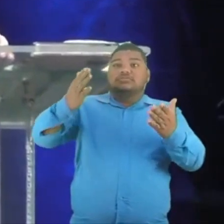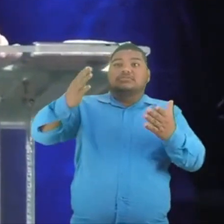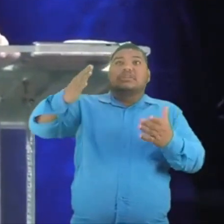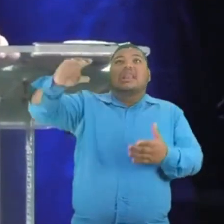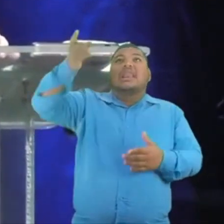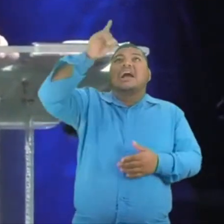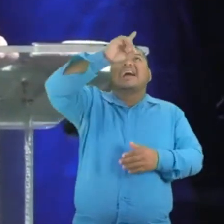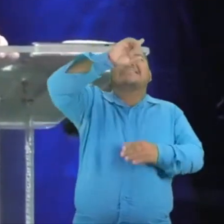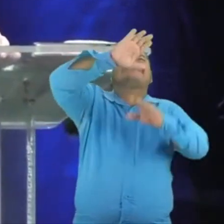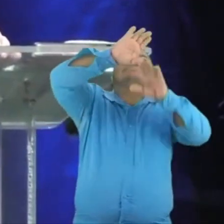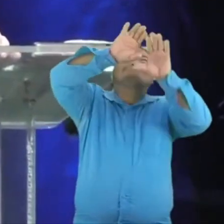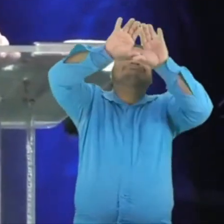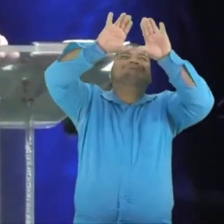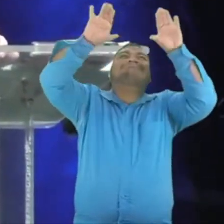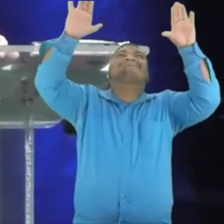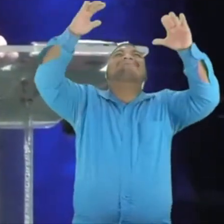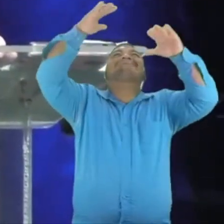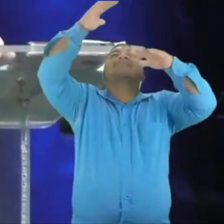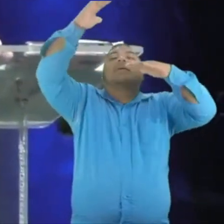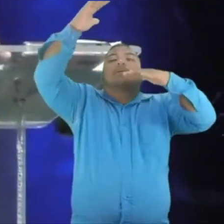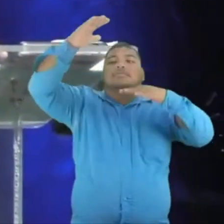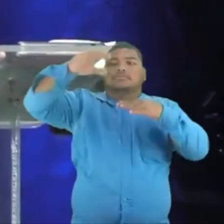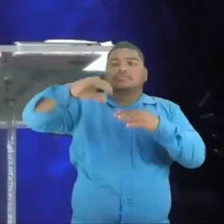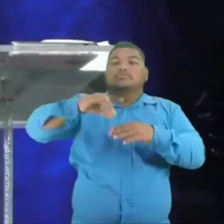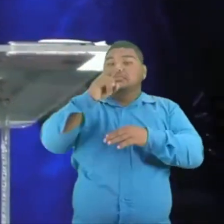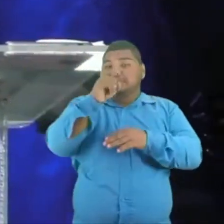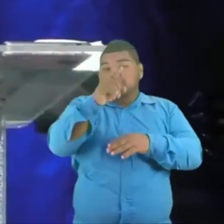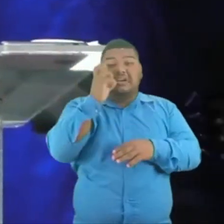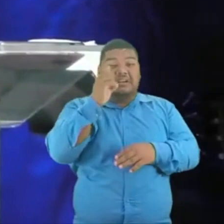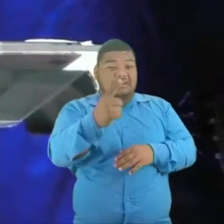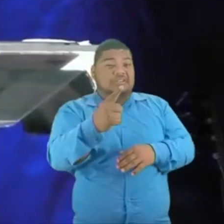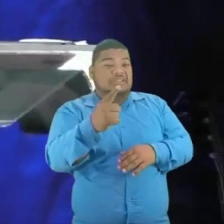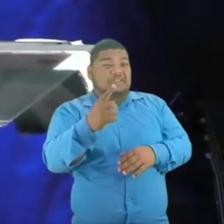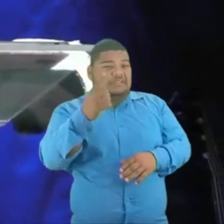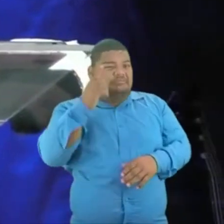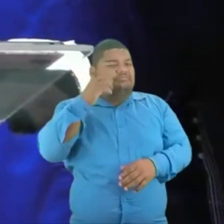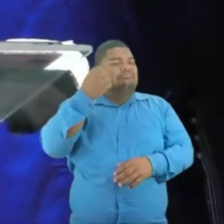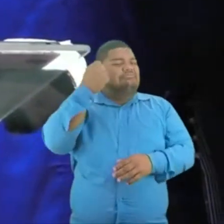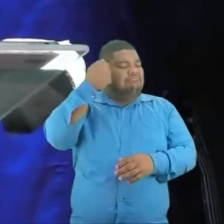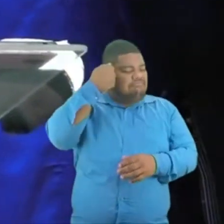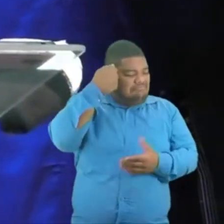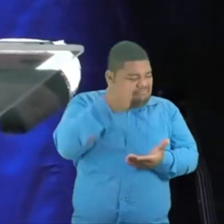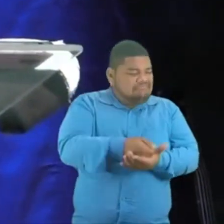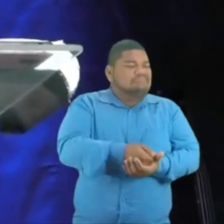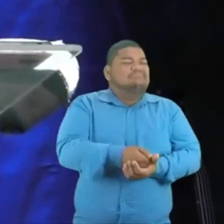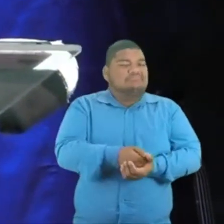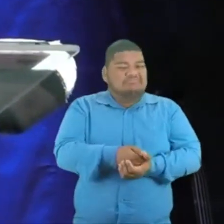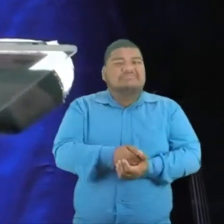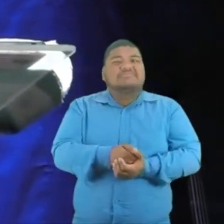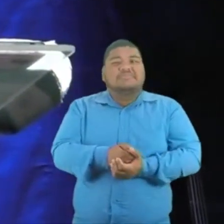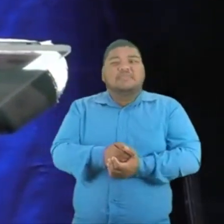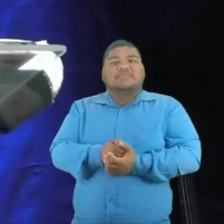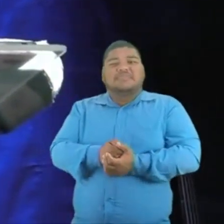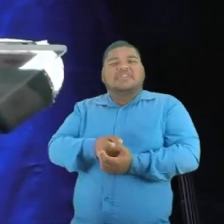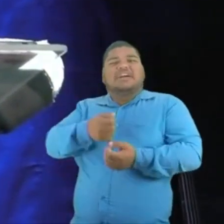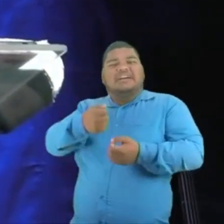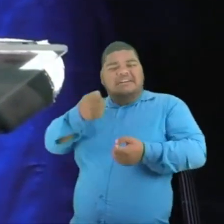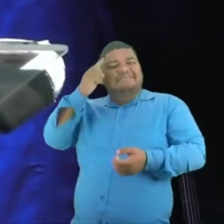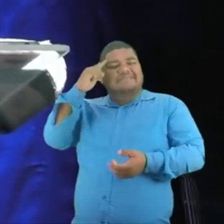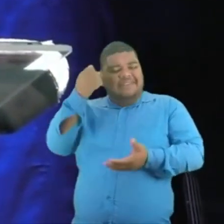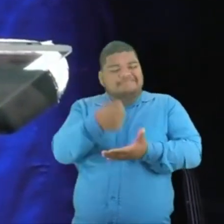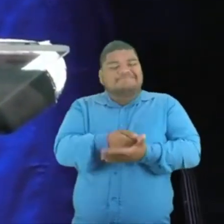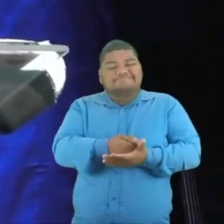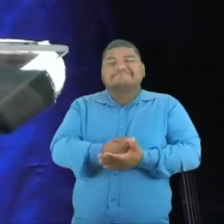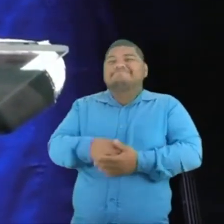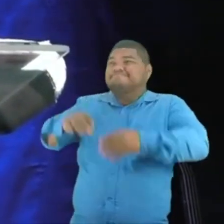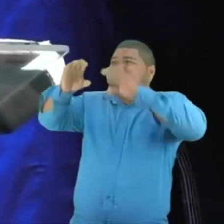Deus, lá no alto, você vai ver, valeu a pena ser fiel a Deus.